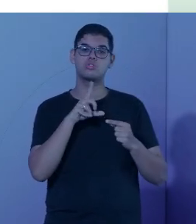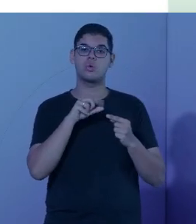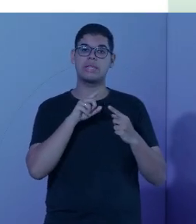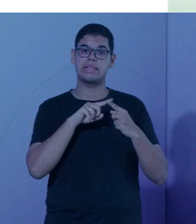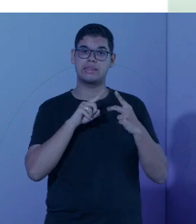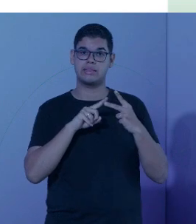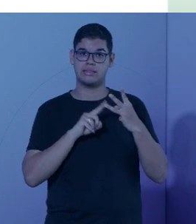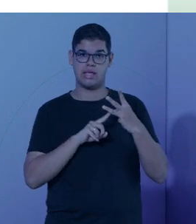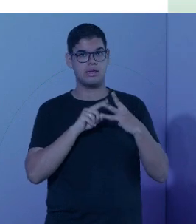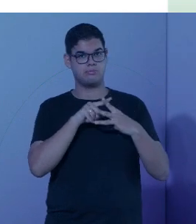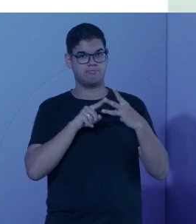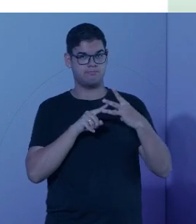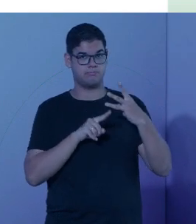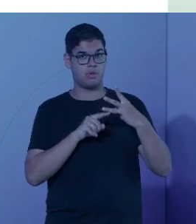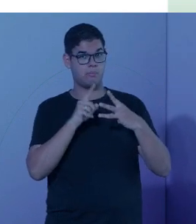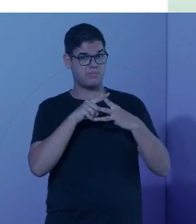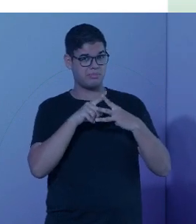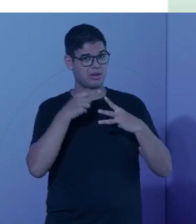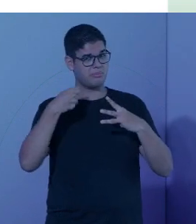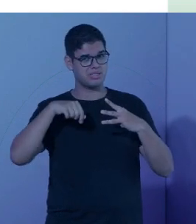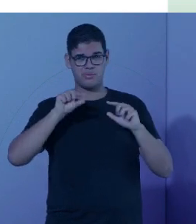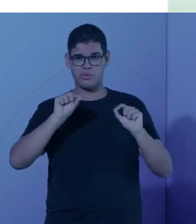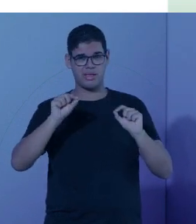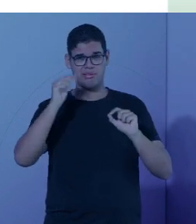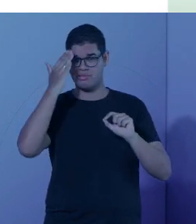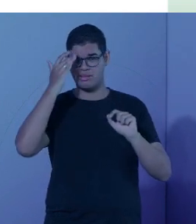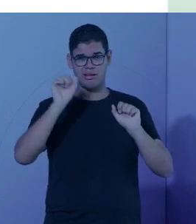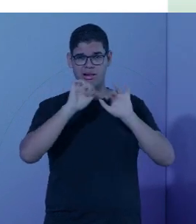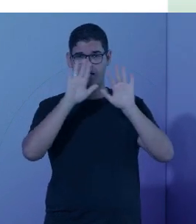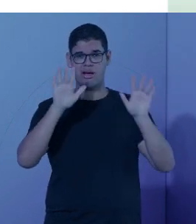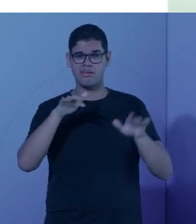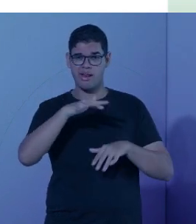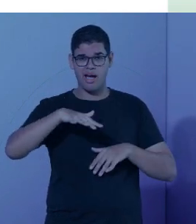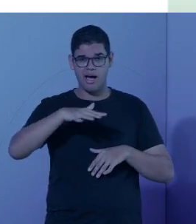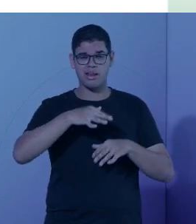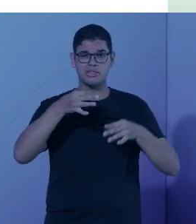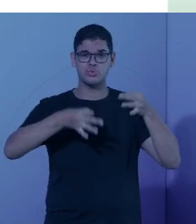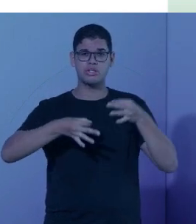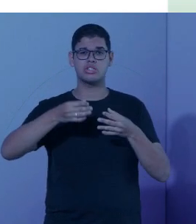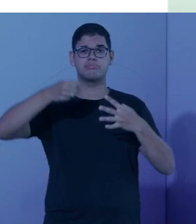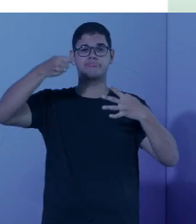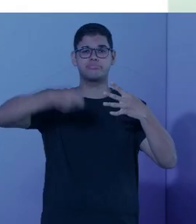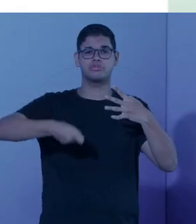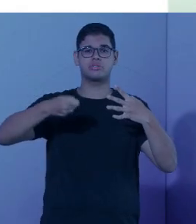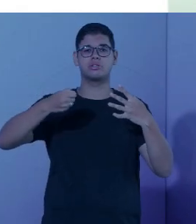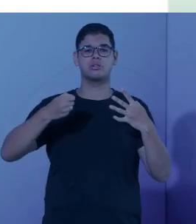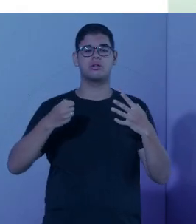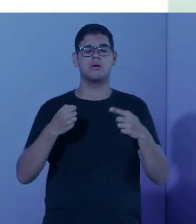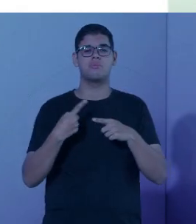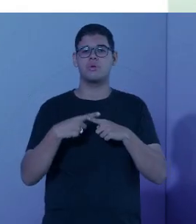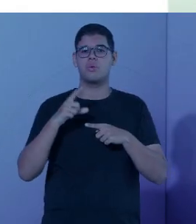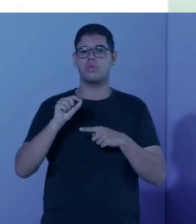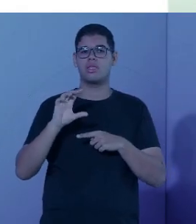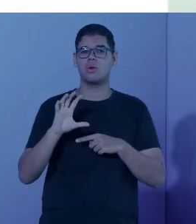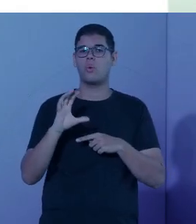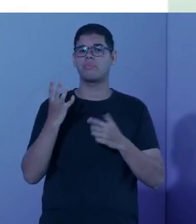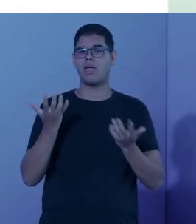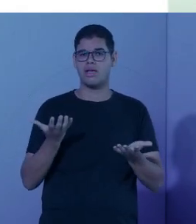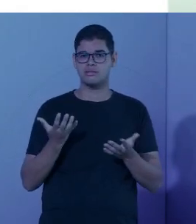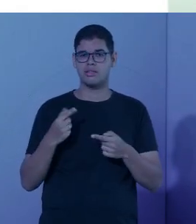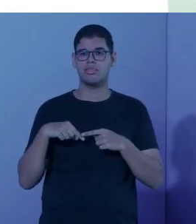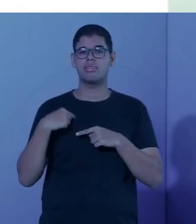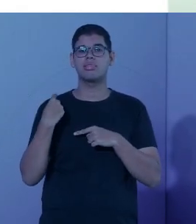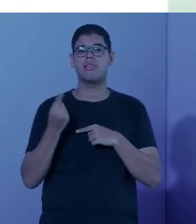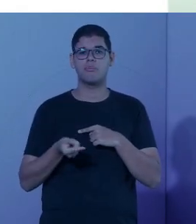Primeiro deles, eu precisava entender o itinerário jurídico e administrativo desse processo. O que acontece depois dos 180 dias?